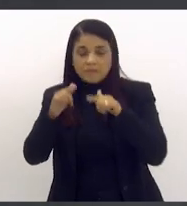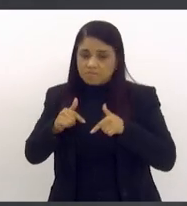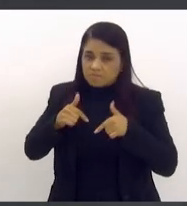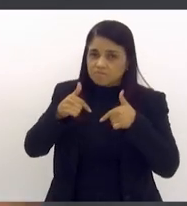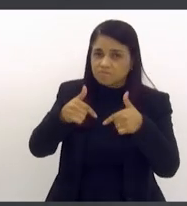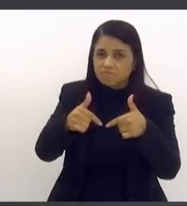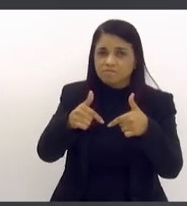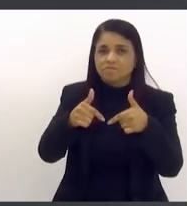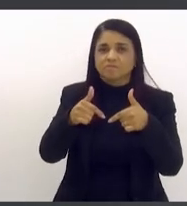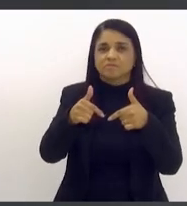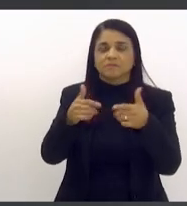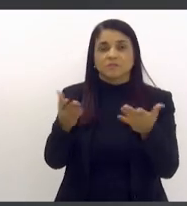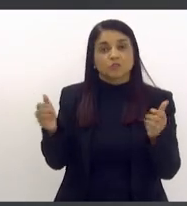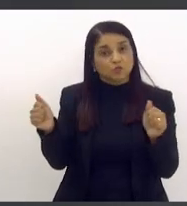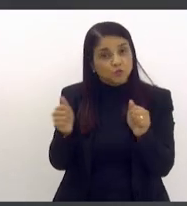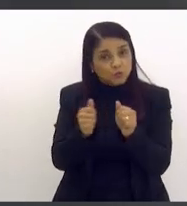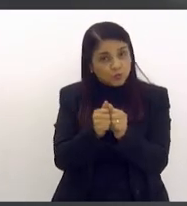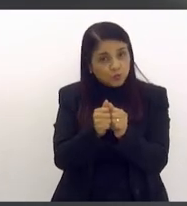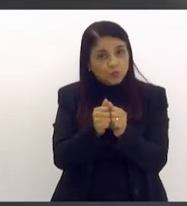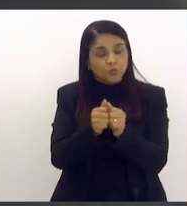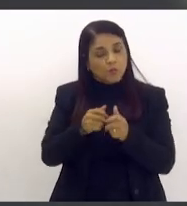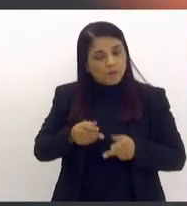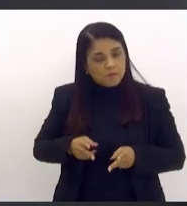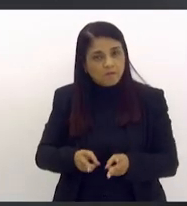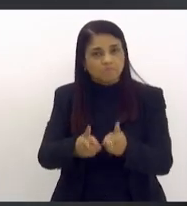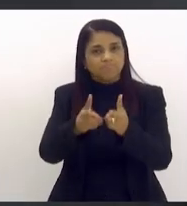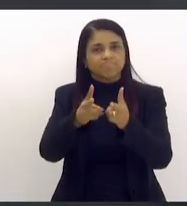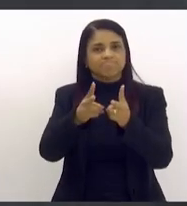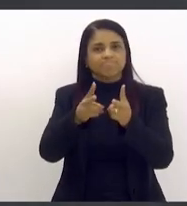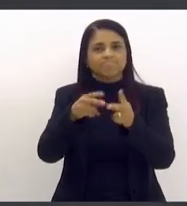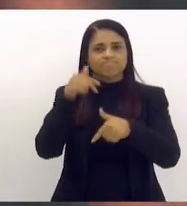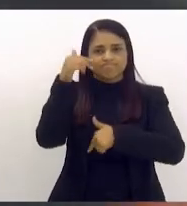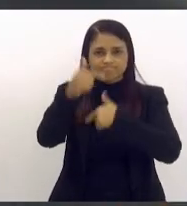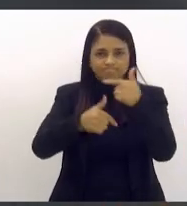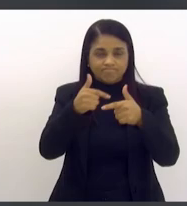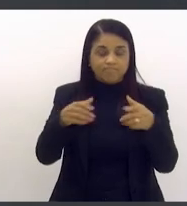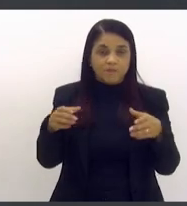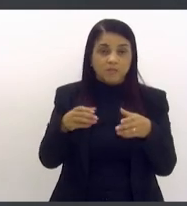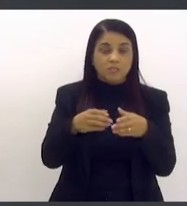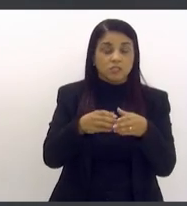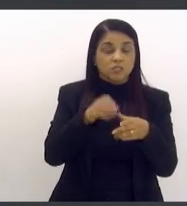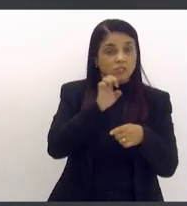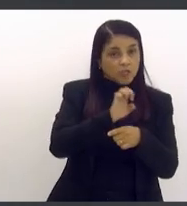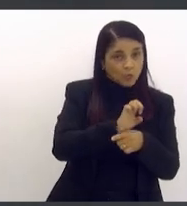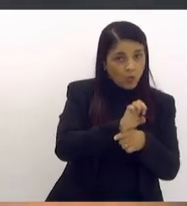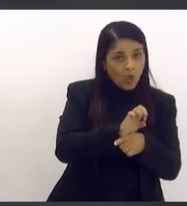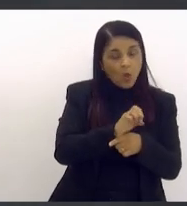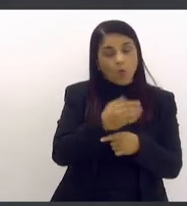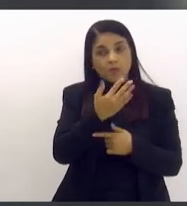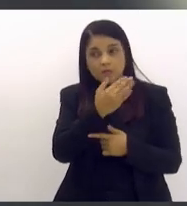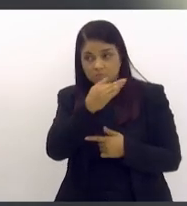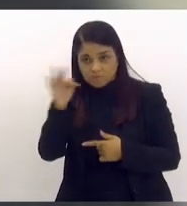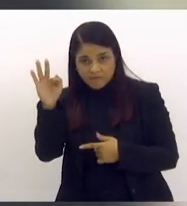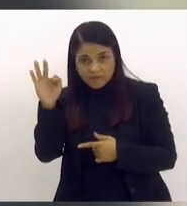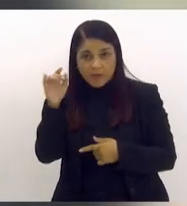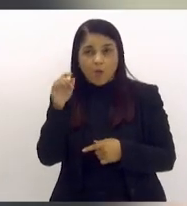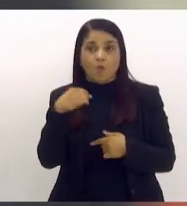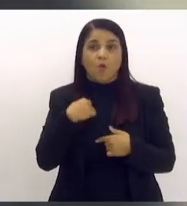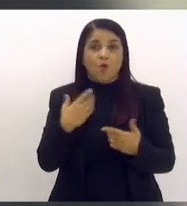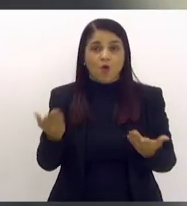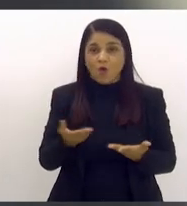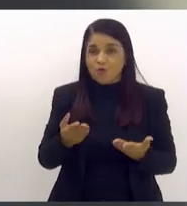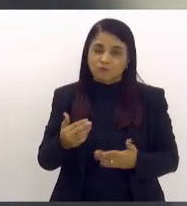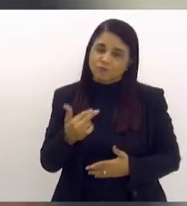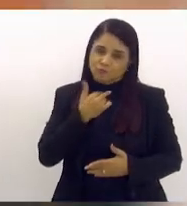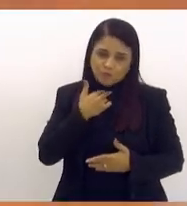iniciativa estaremos juntos nesta caminhada tanto a frente Estadual quanto a frente nacional e no dia de hoje acabei não